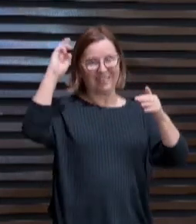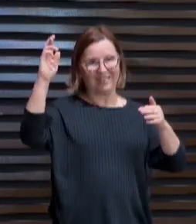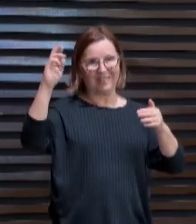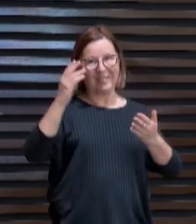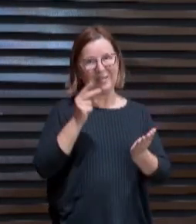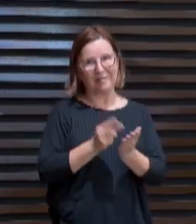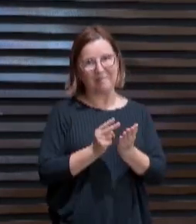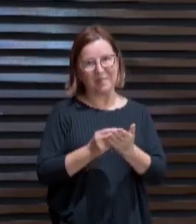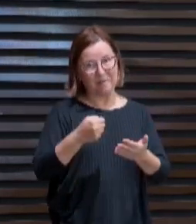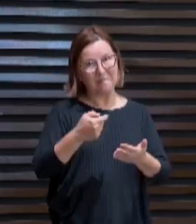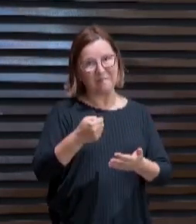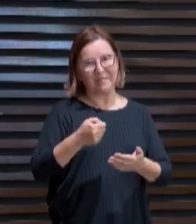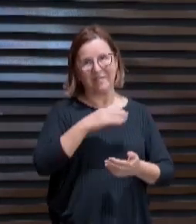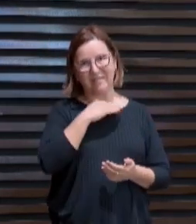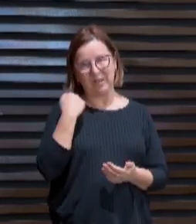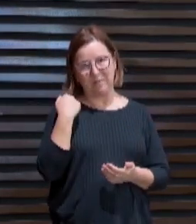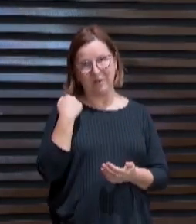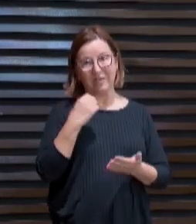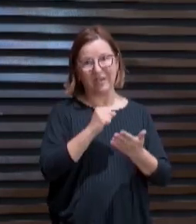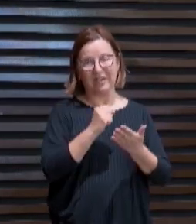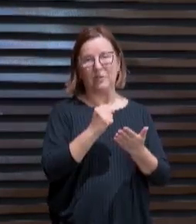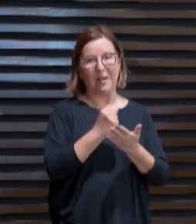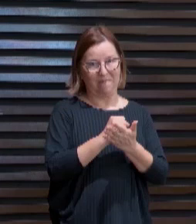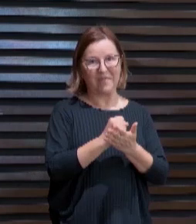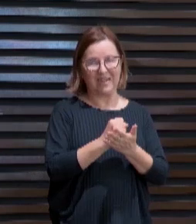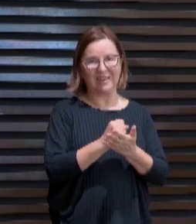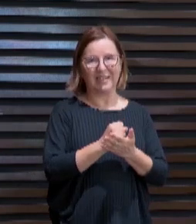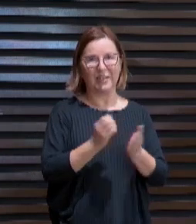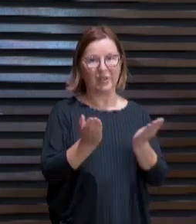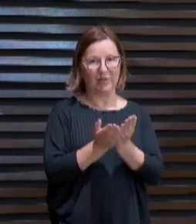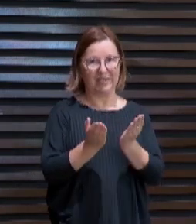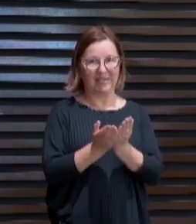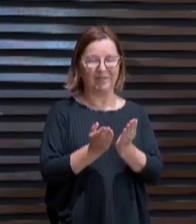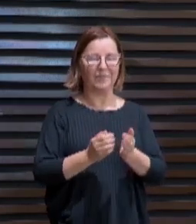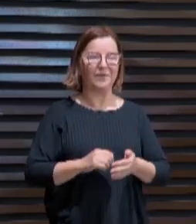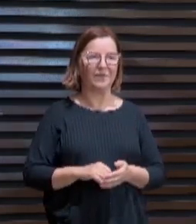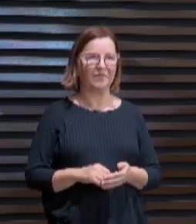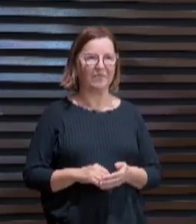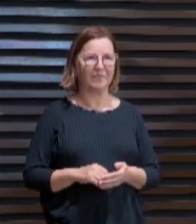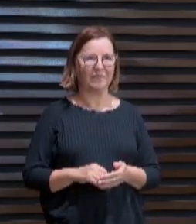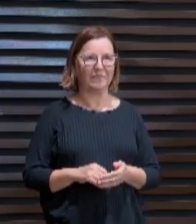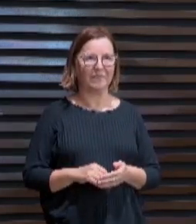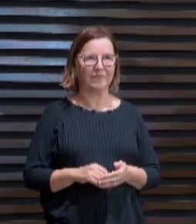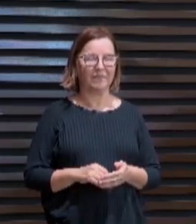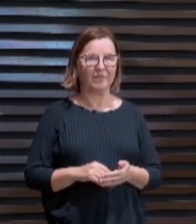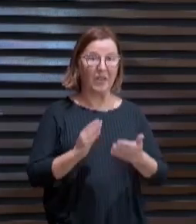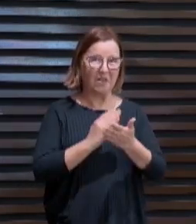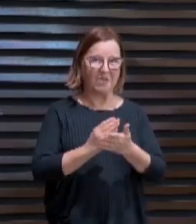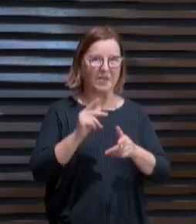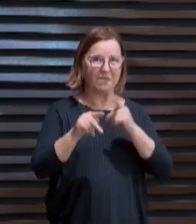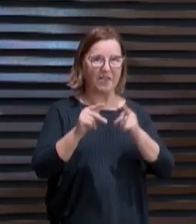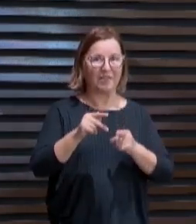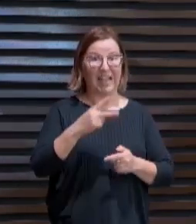verdadeiro cristão e não ficará sem recompensa. Muitos pensam que quando o Senhor diz assim, ser fiel